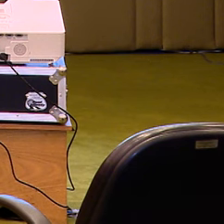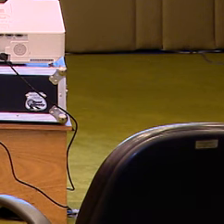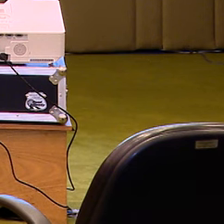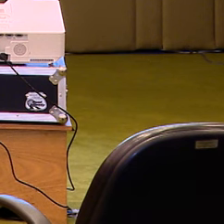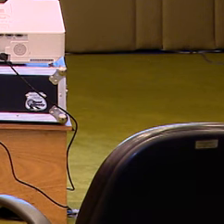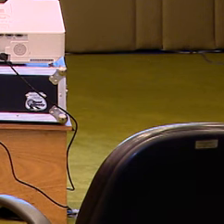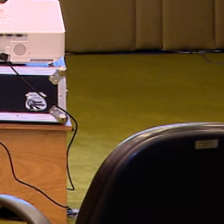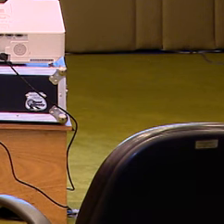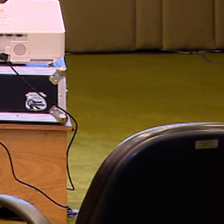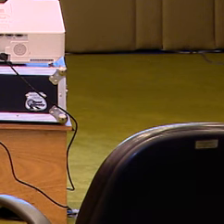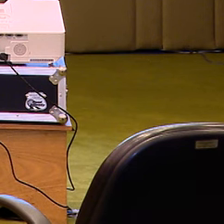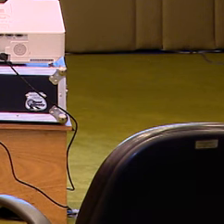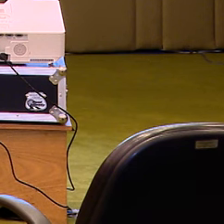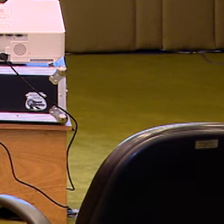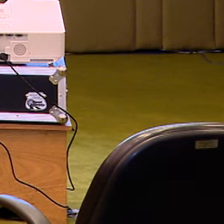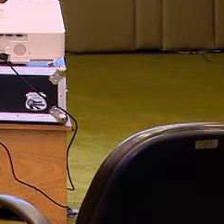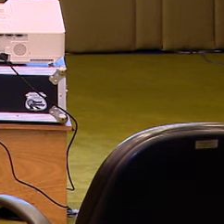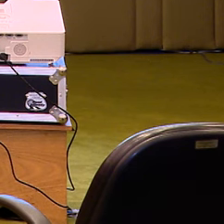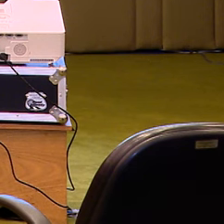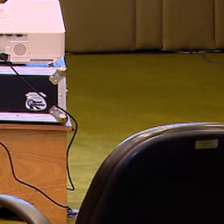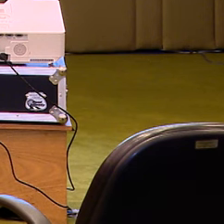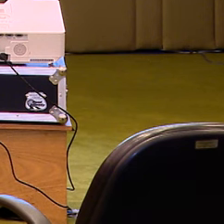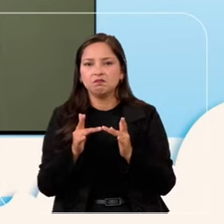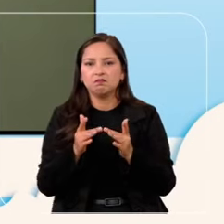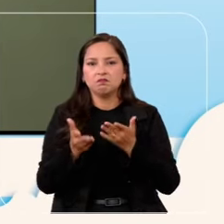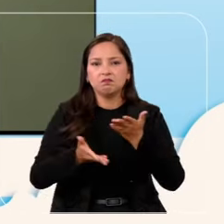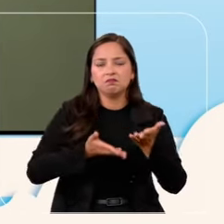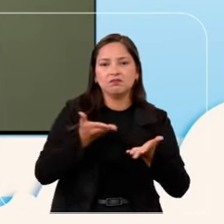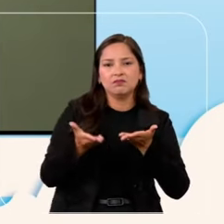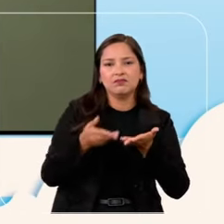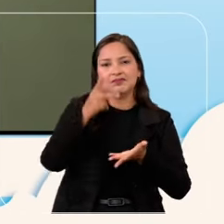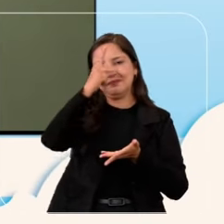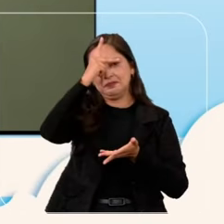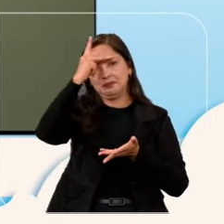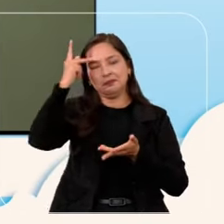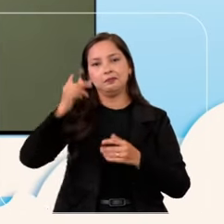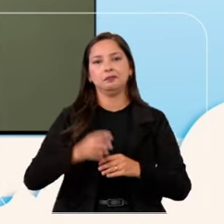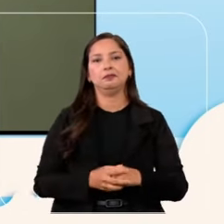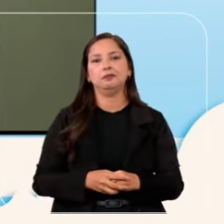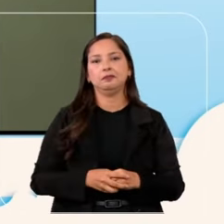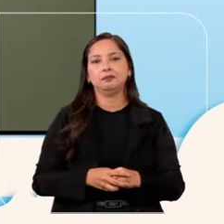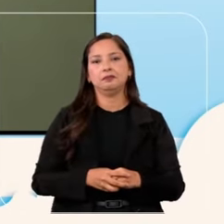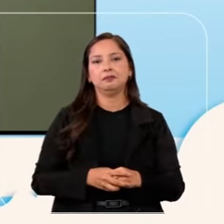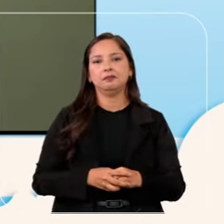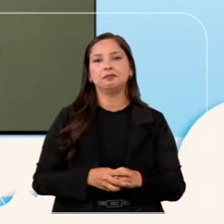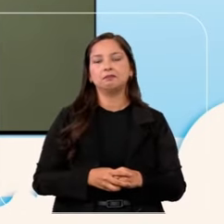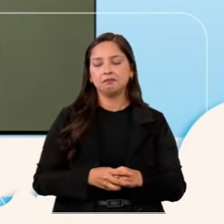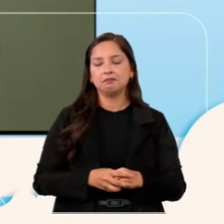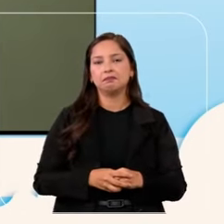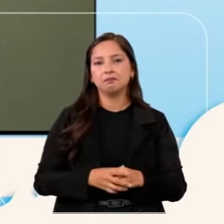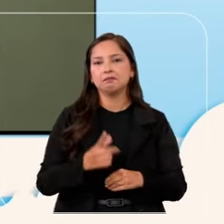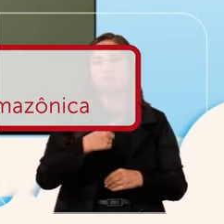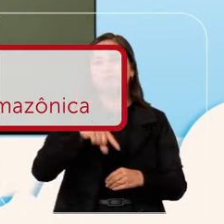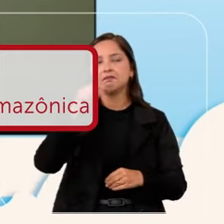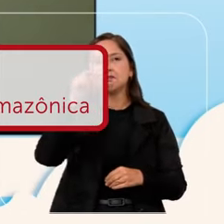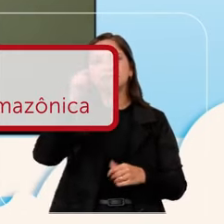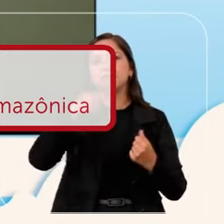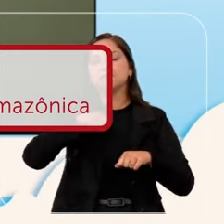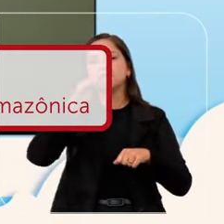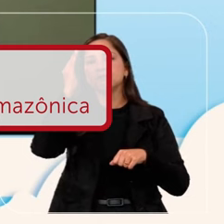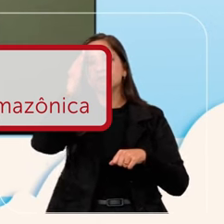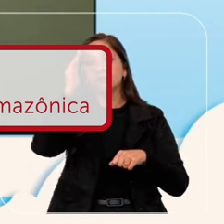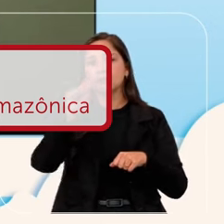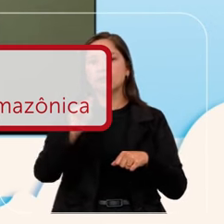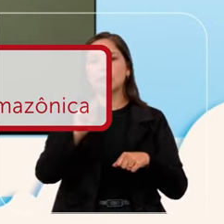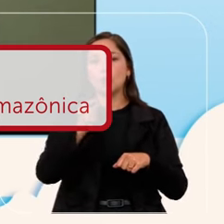instituições financeiras de desenvolvimento e de empresas Quando a gente acende ao poder e serve ao poder a gente